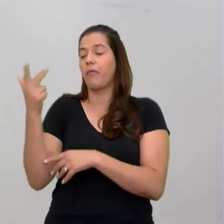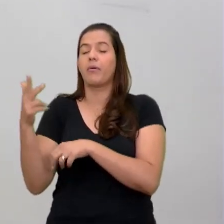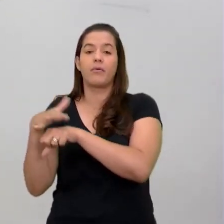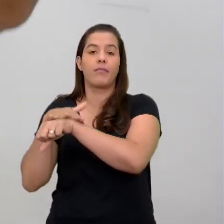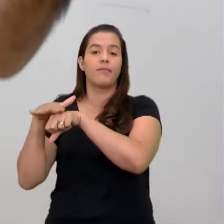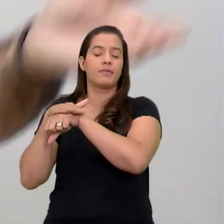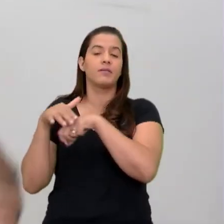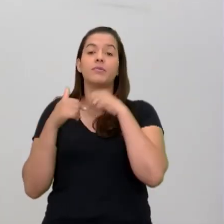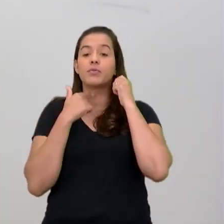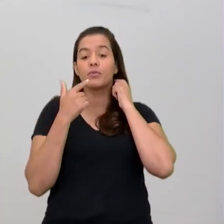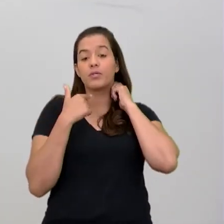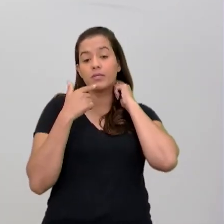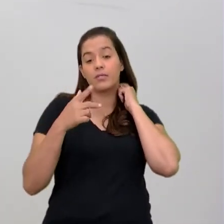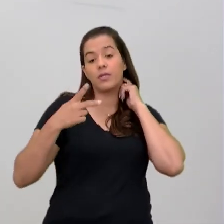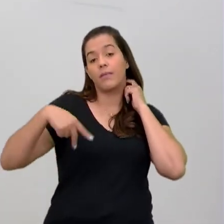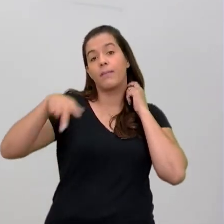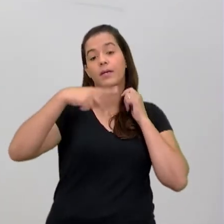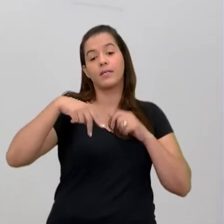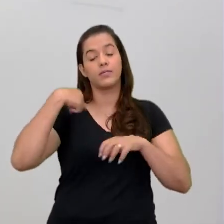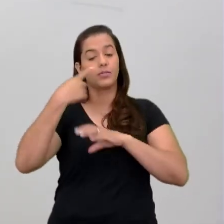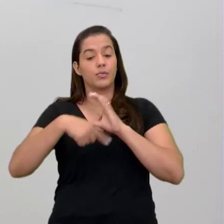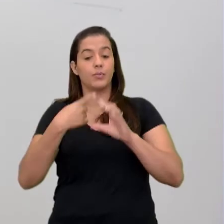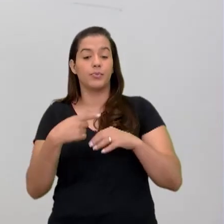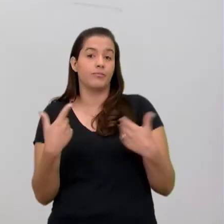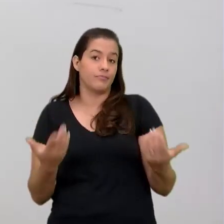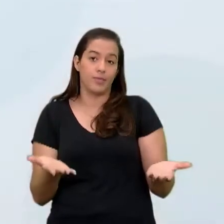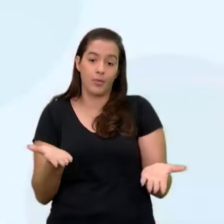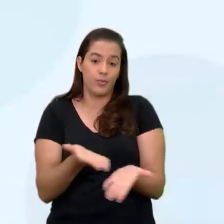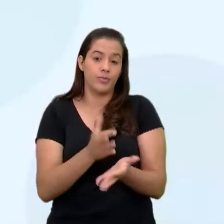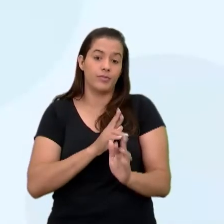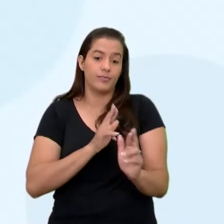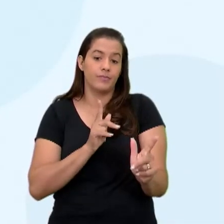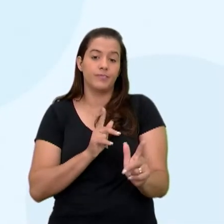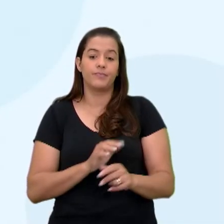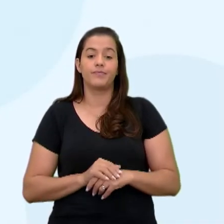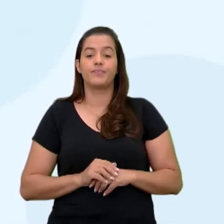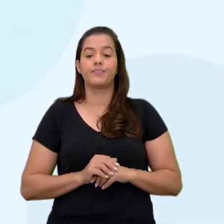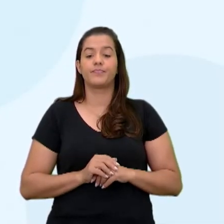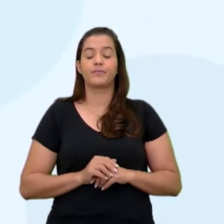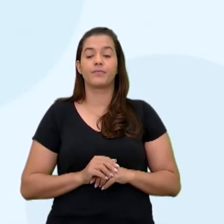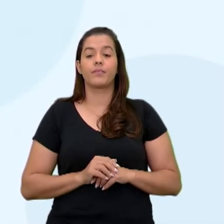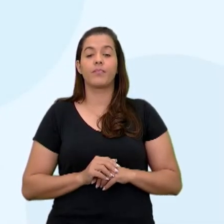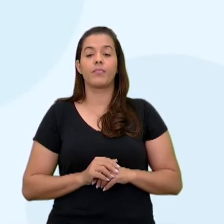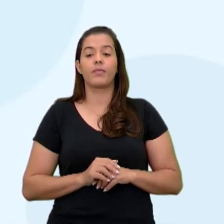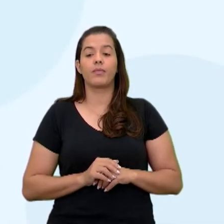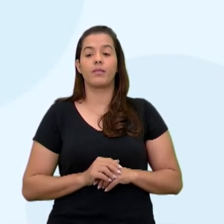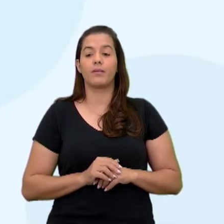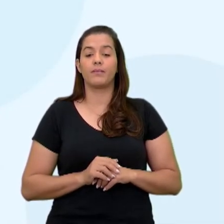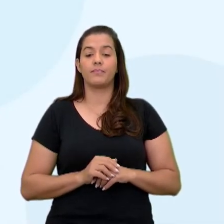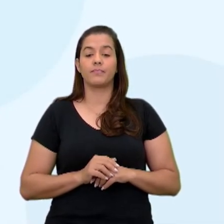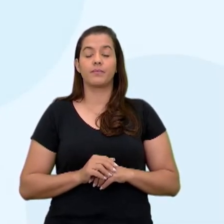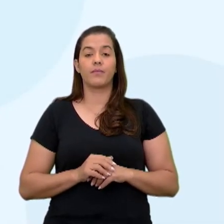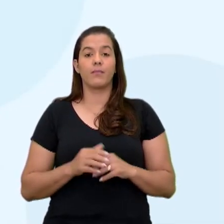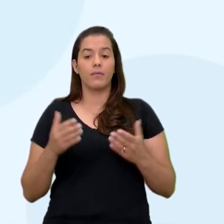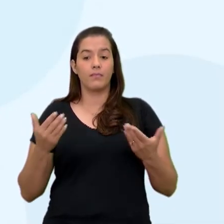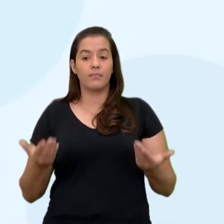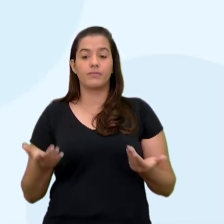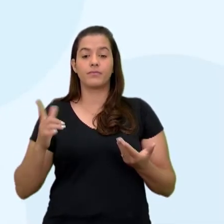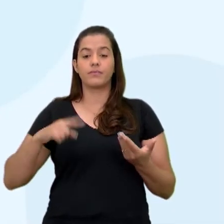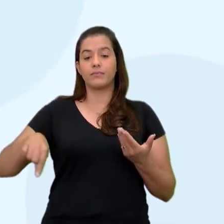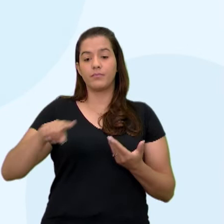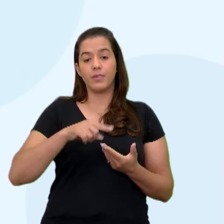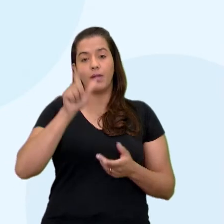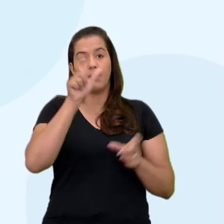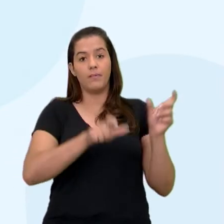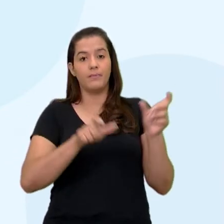país, quanto mais do planeta. Vamos voltar para o LED. Corre para o LED. Fenômeno de associação entre